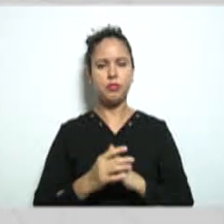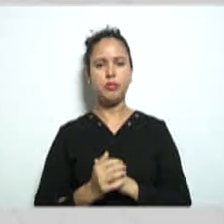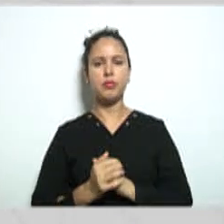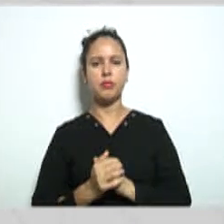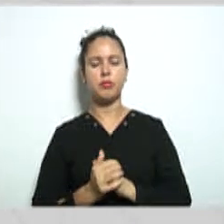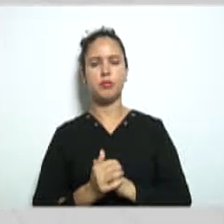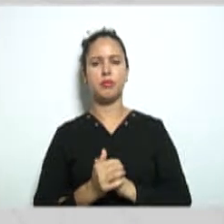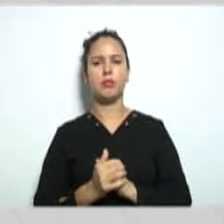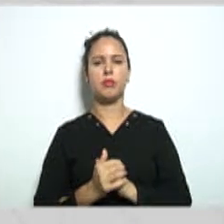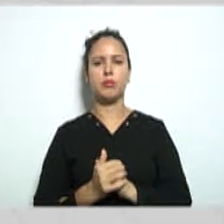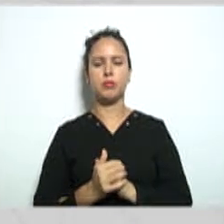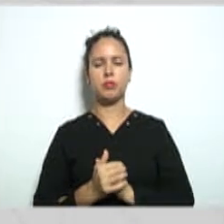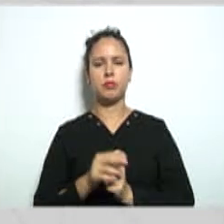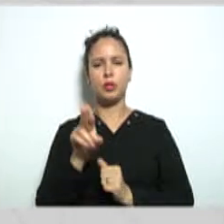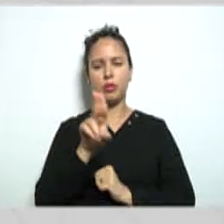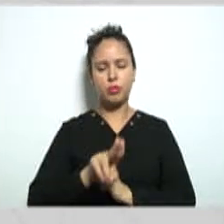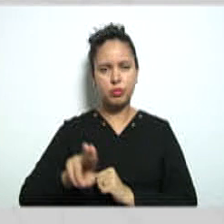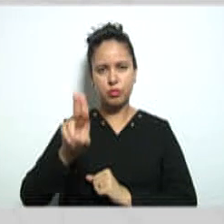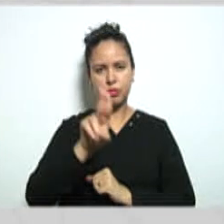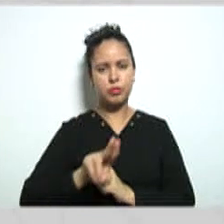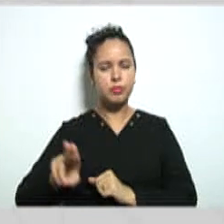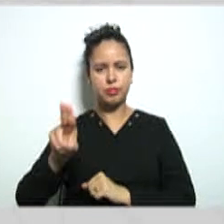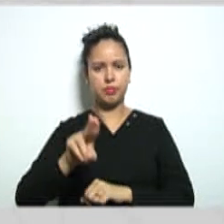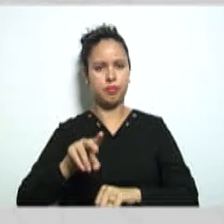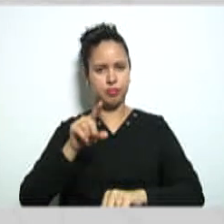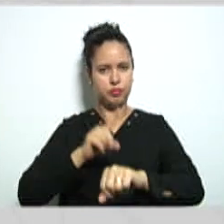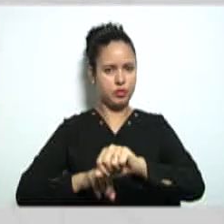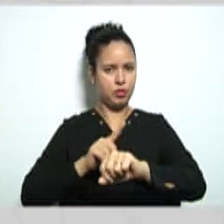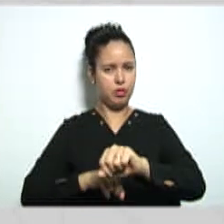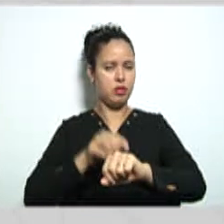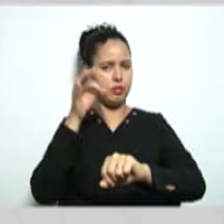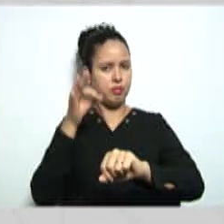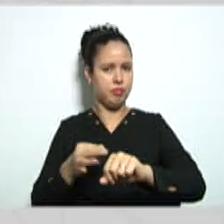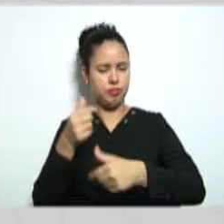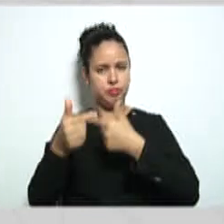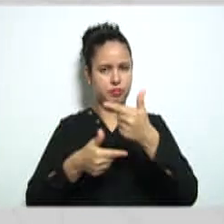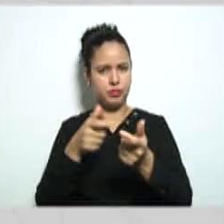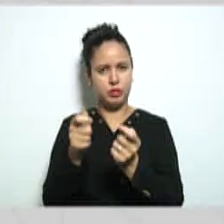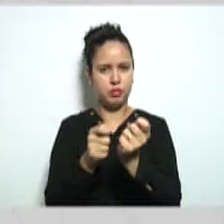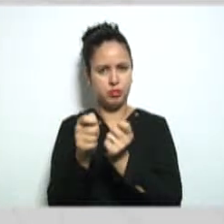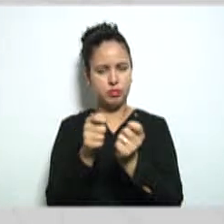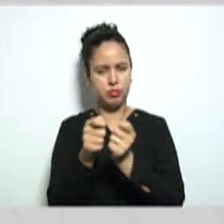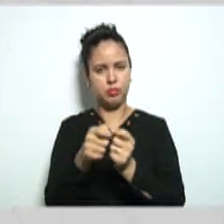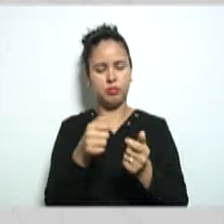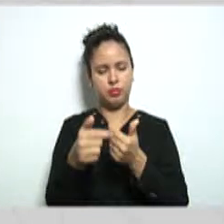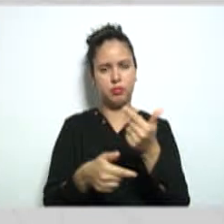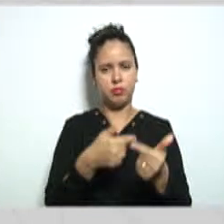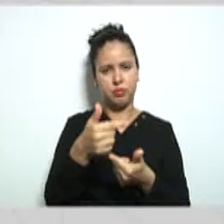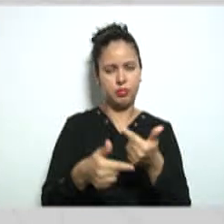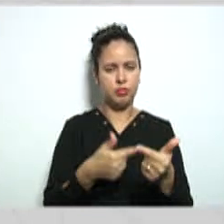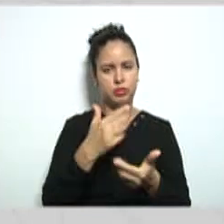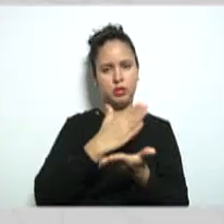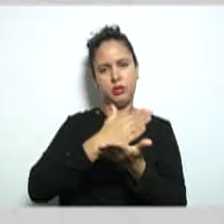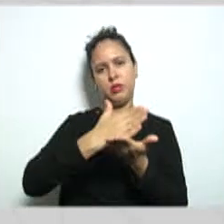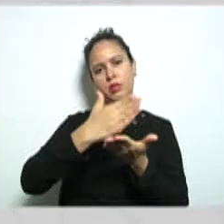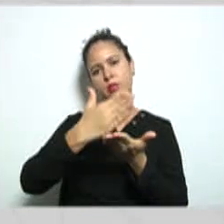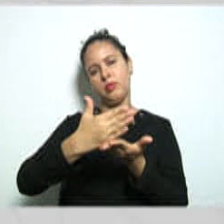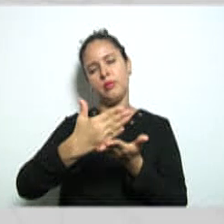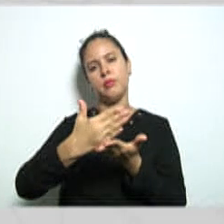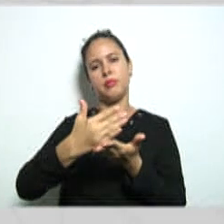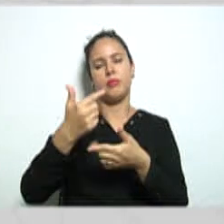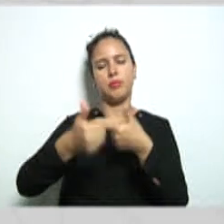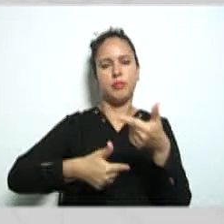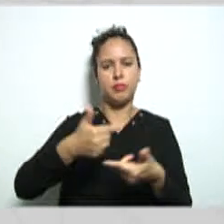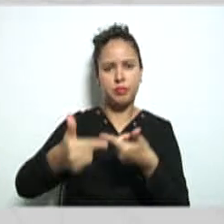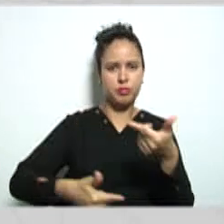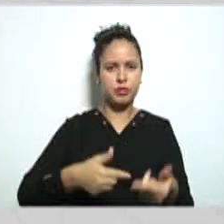só, uso mais adequado de horas trabalhadas, controle das atividades, divisão das